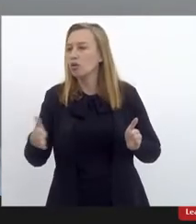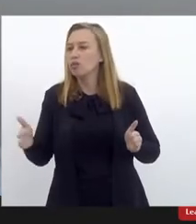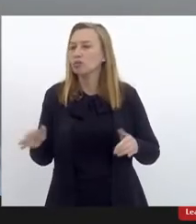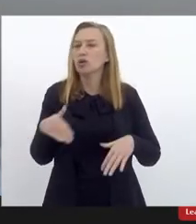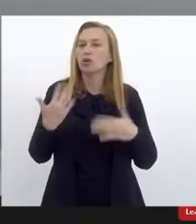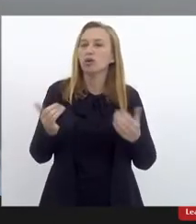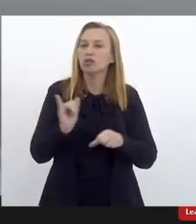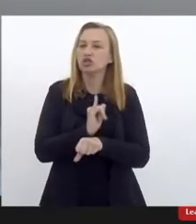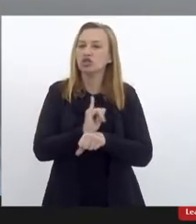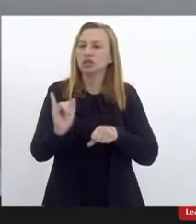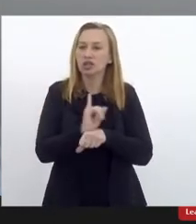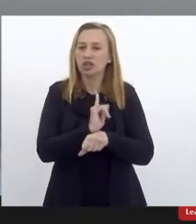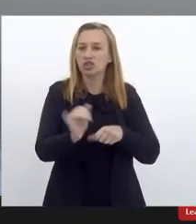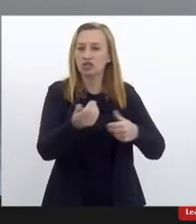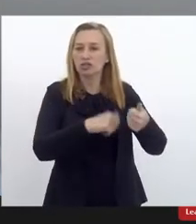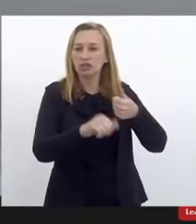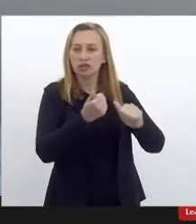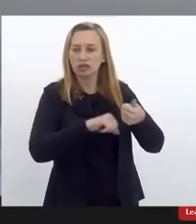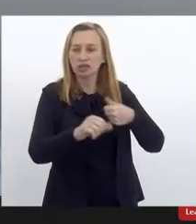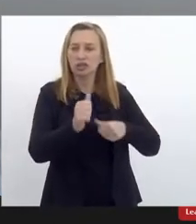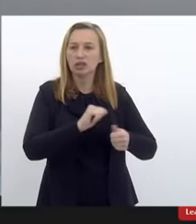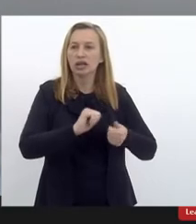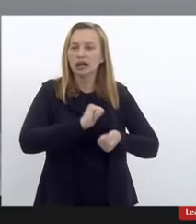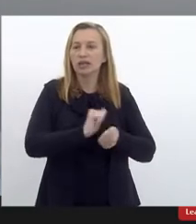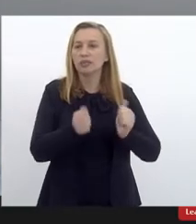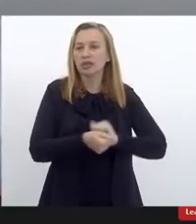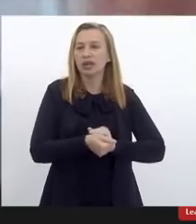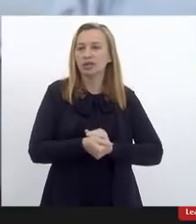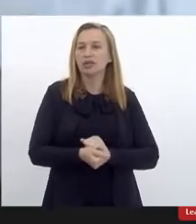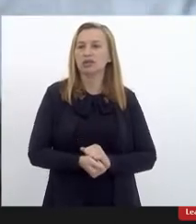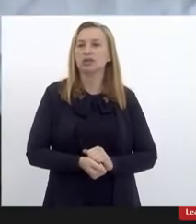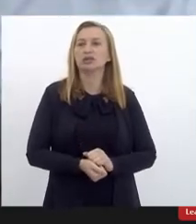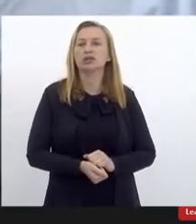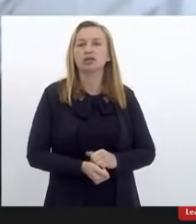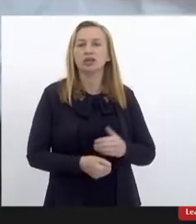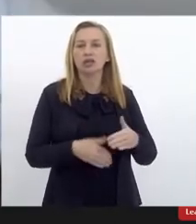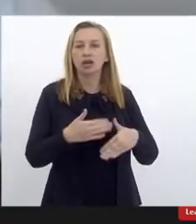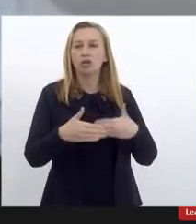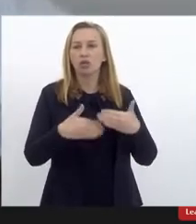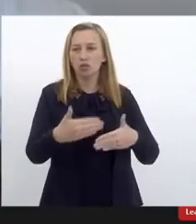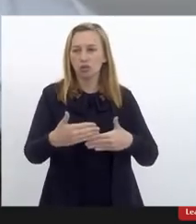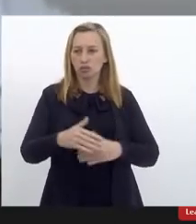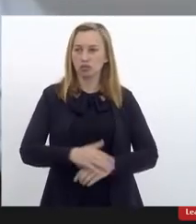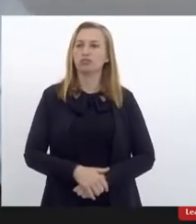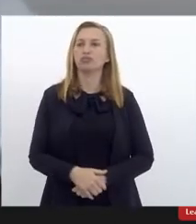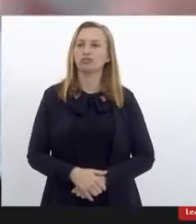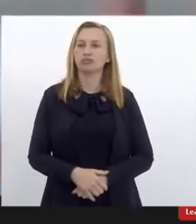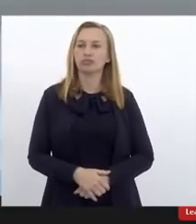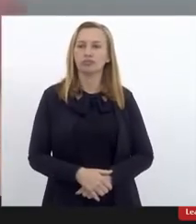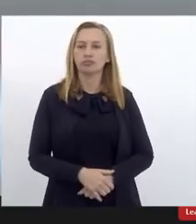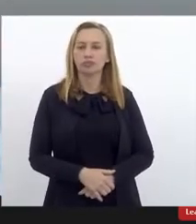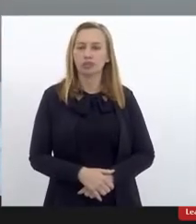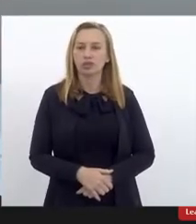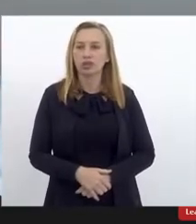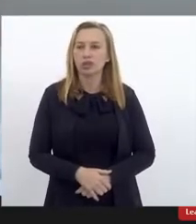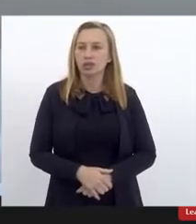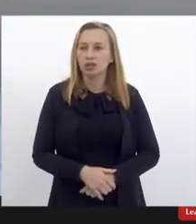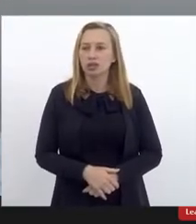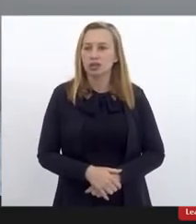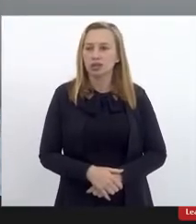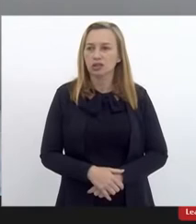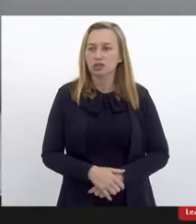estratégias de avaliação vêm sendo adotadas, vêm sendo implementadas ao longo desse contínuo, independentemente de não termos